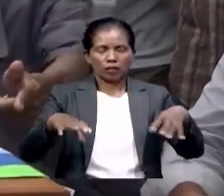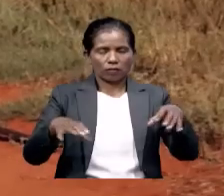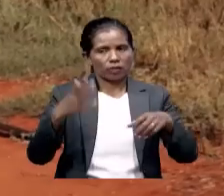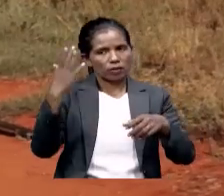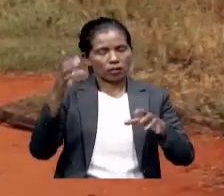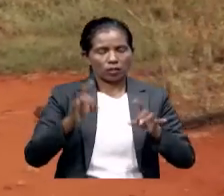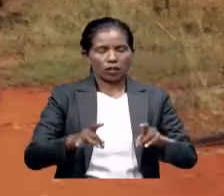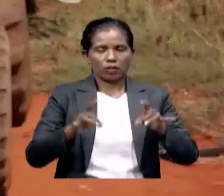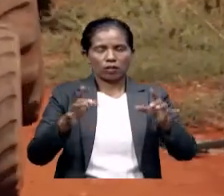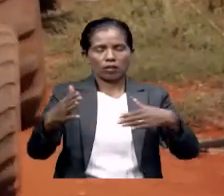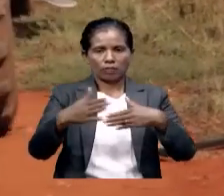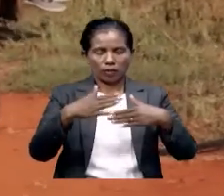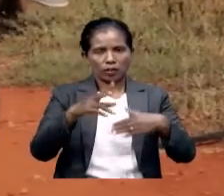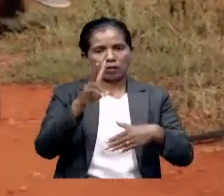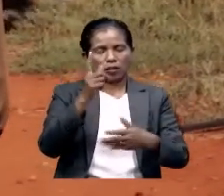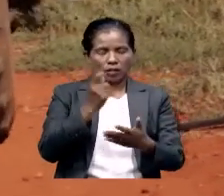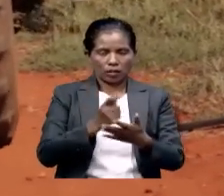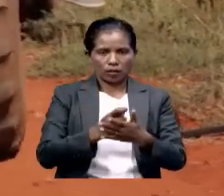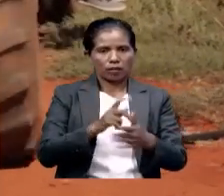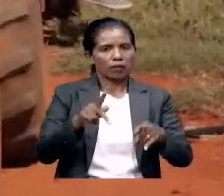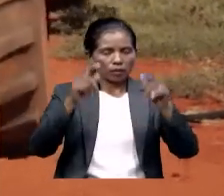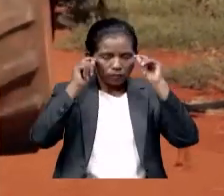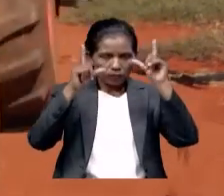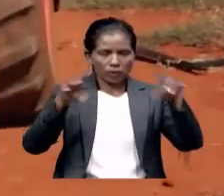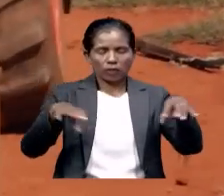Austrália, besi krihungua, no timoruan serviço e